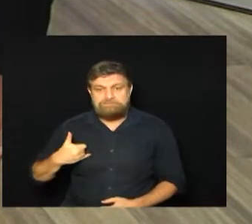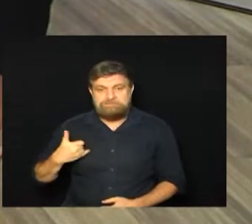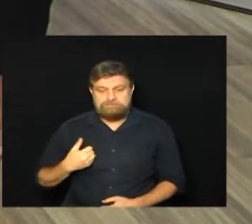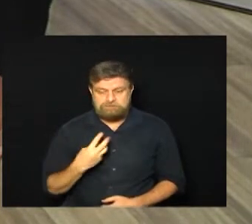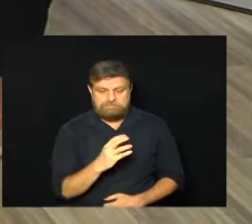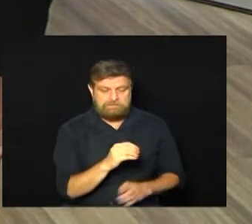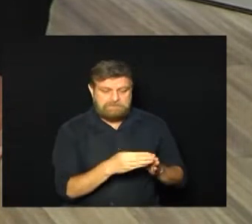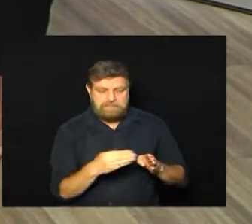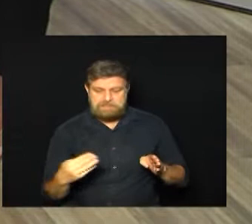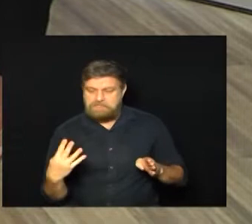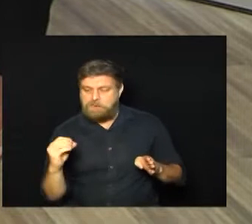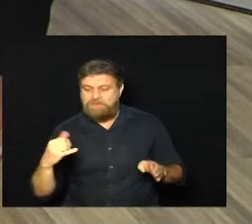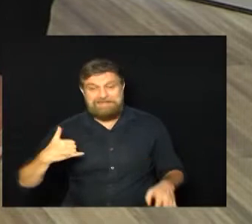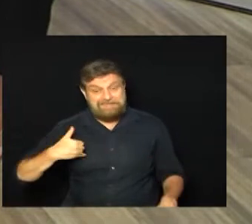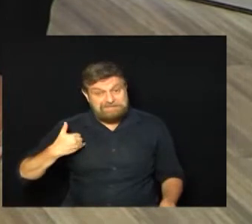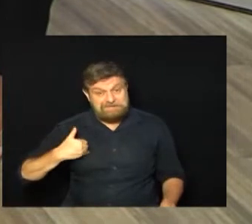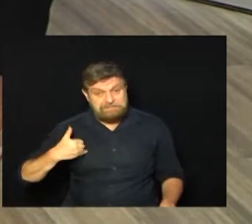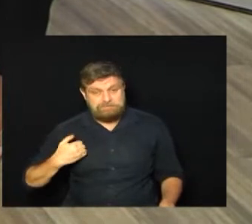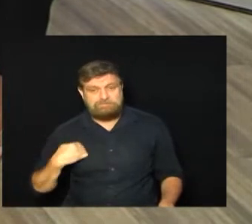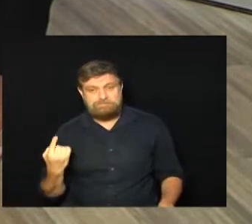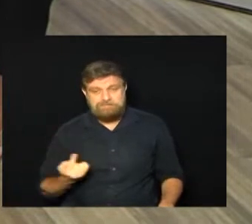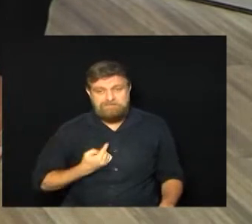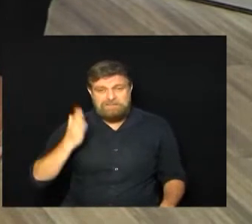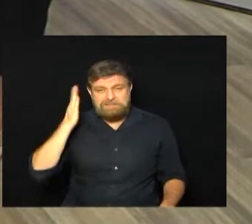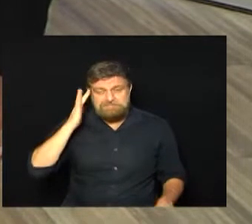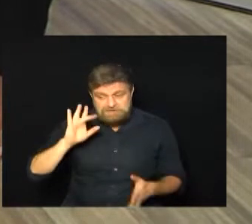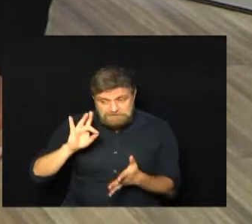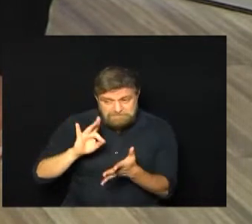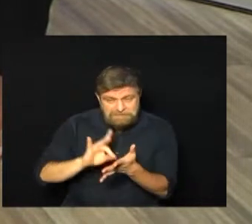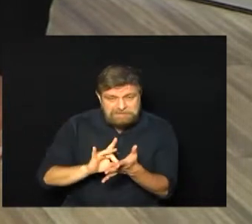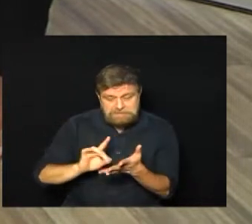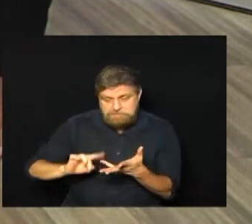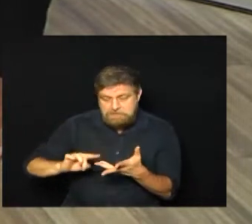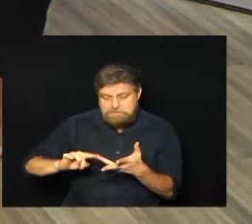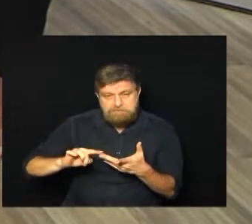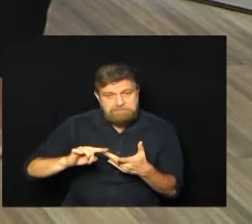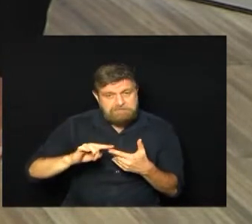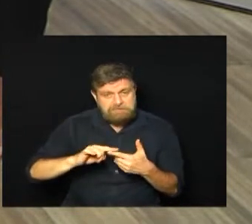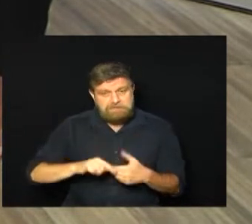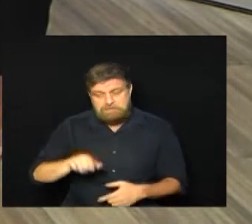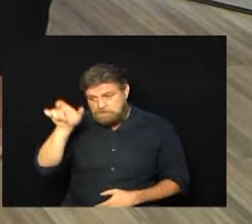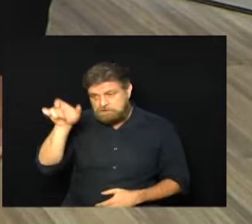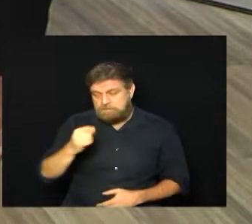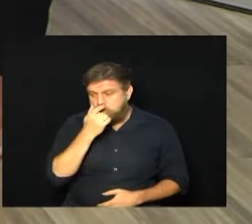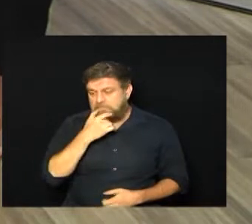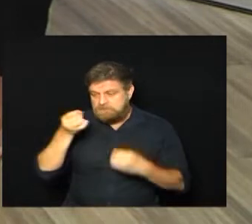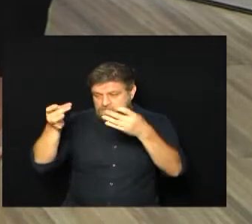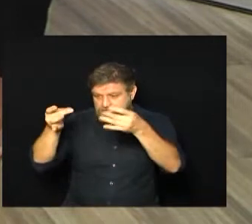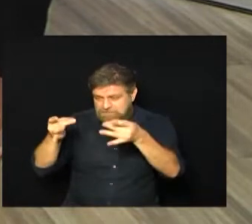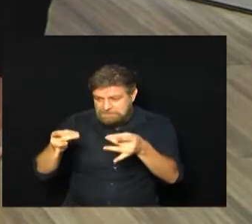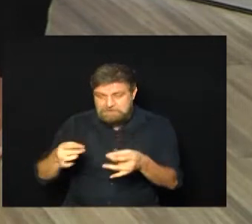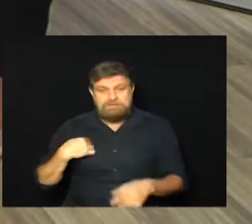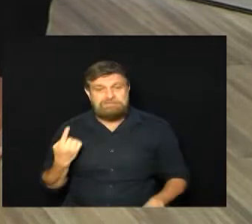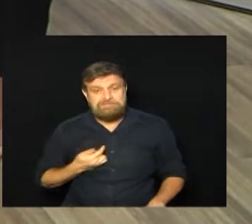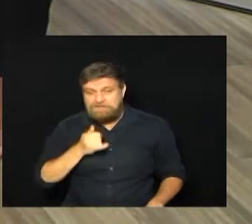30 a 40 anos. Então, para a gente ter essa real dimensão. E aí, como foi explicado na reportagem, né, infelizmente